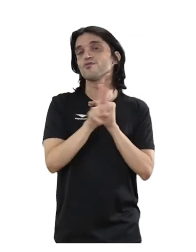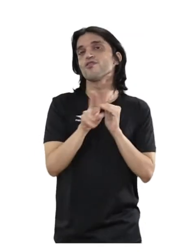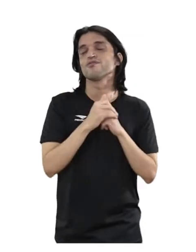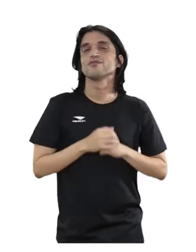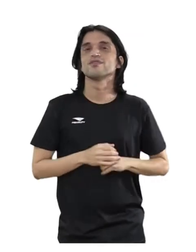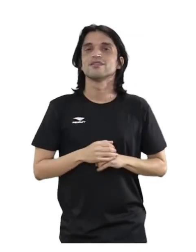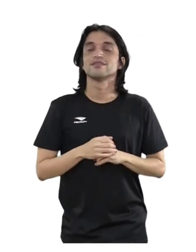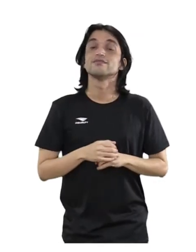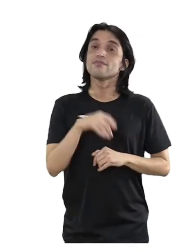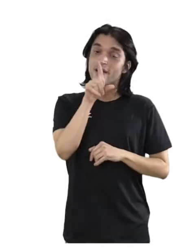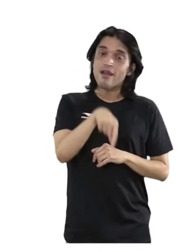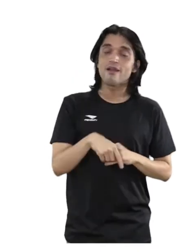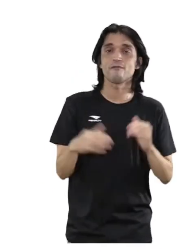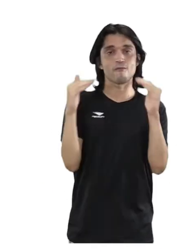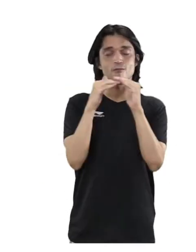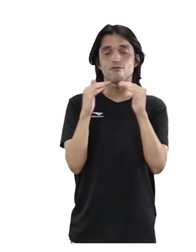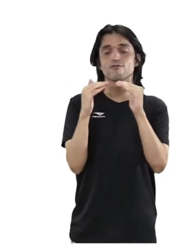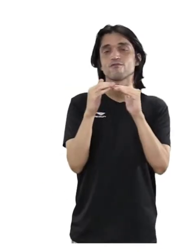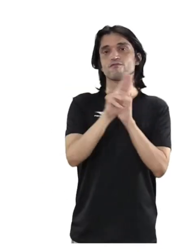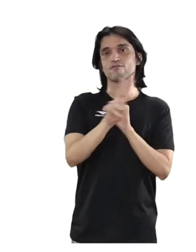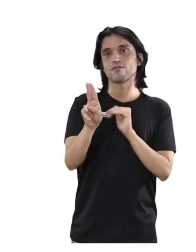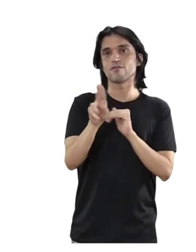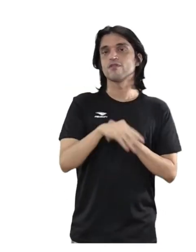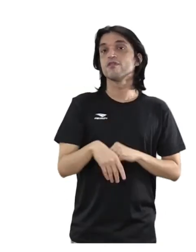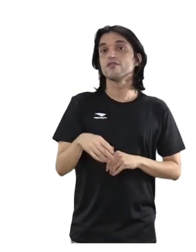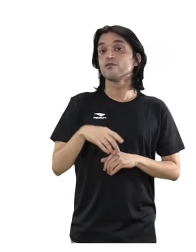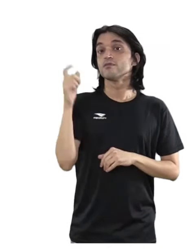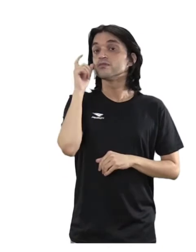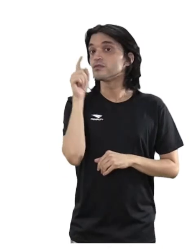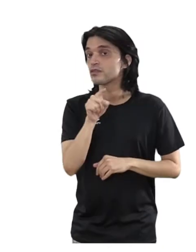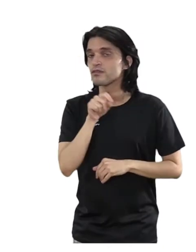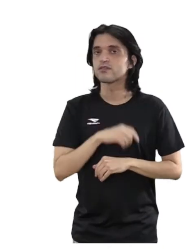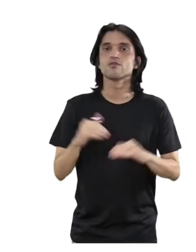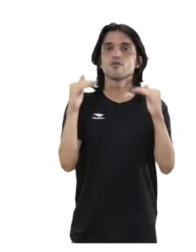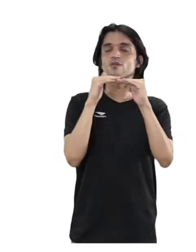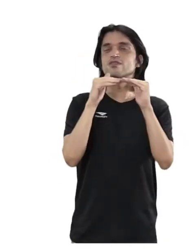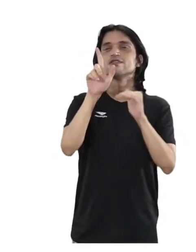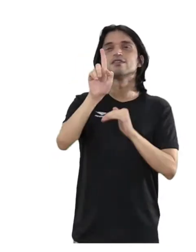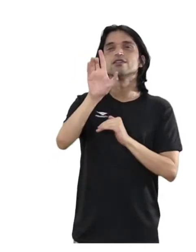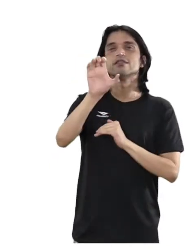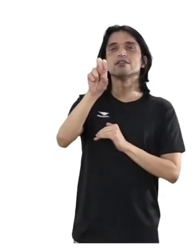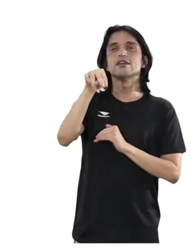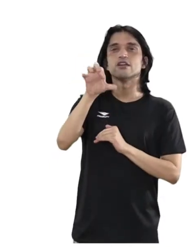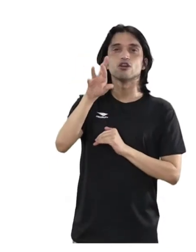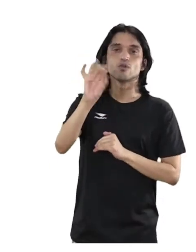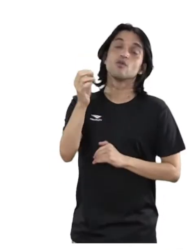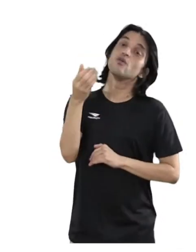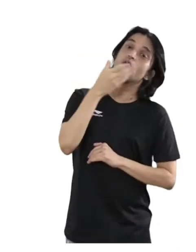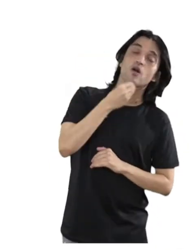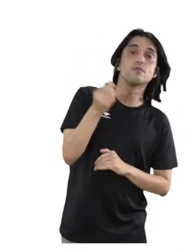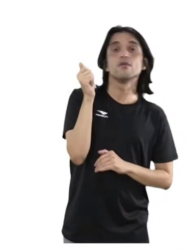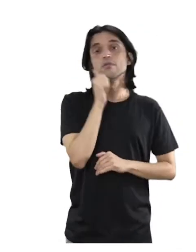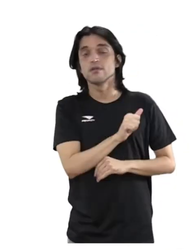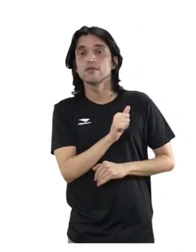como a concordância de gênero, masculino e feminino, e número, que é o singular ou o plural, e entre o